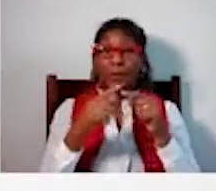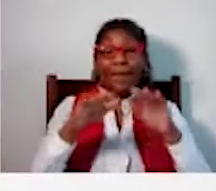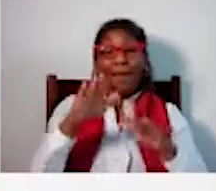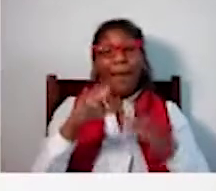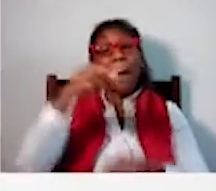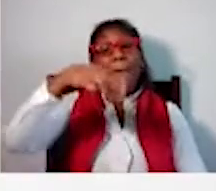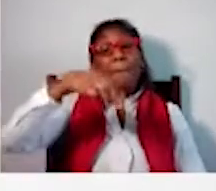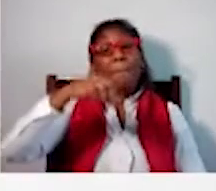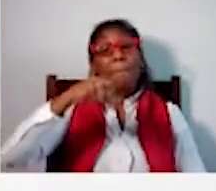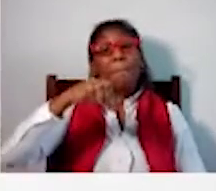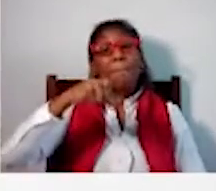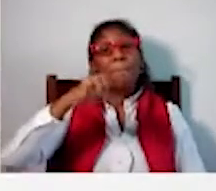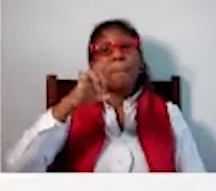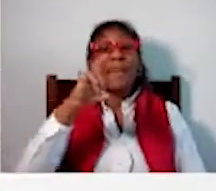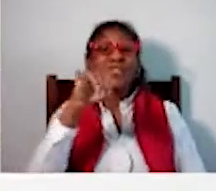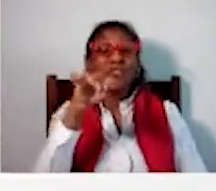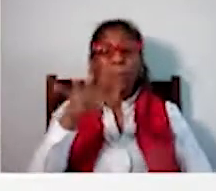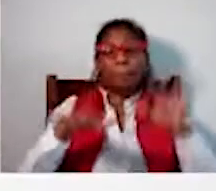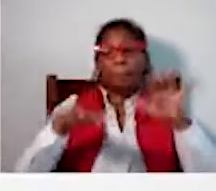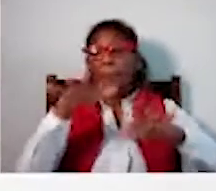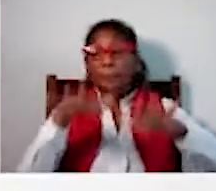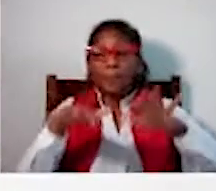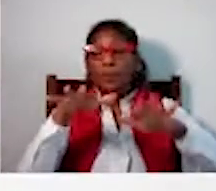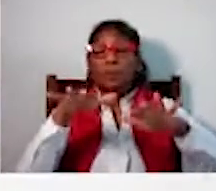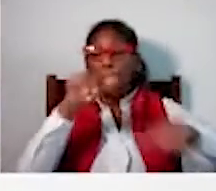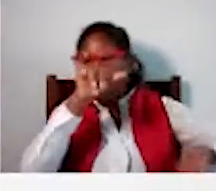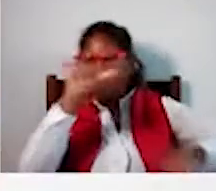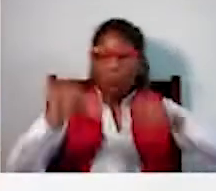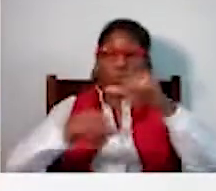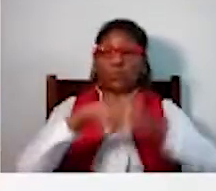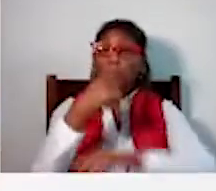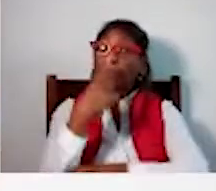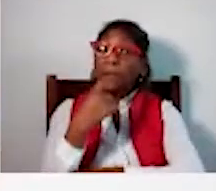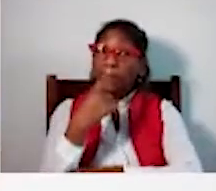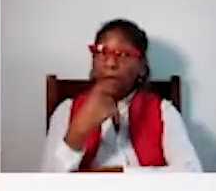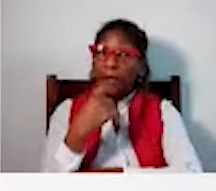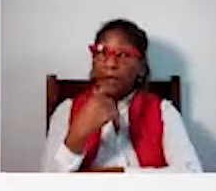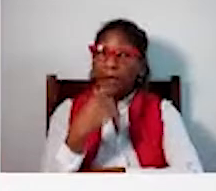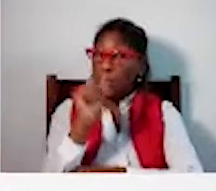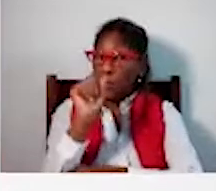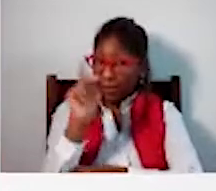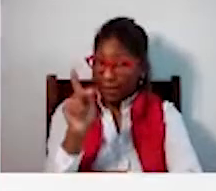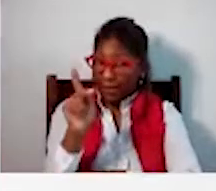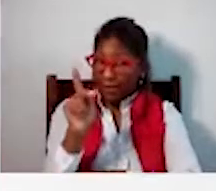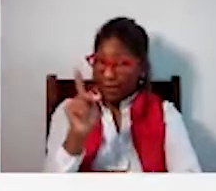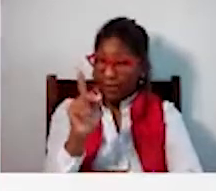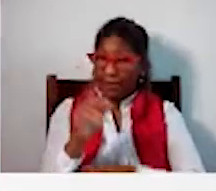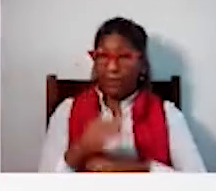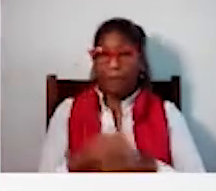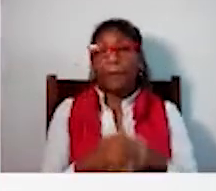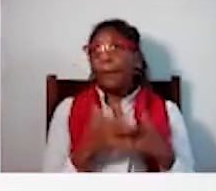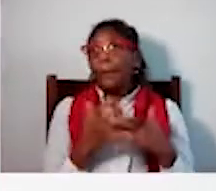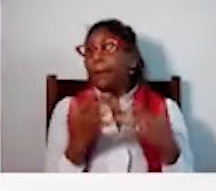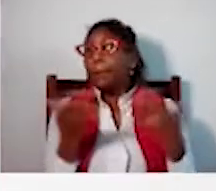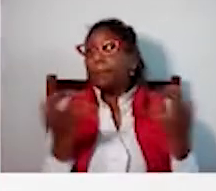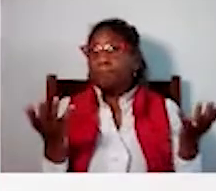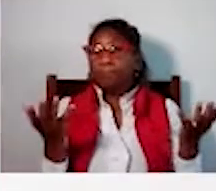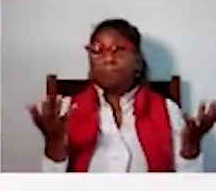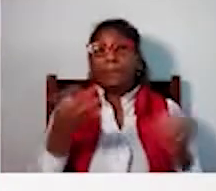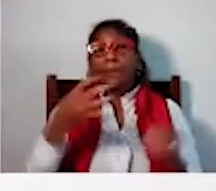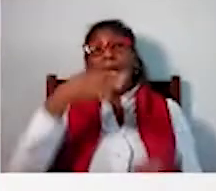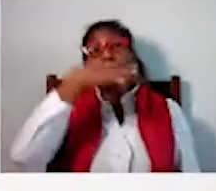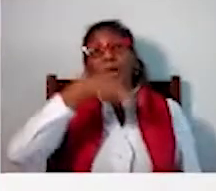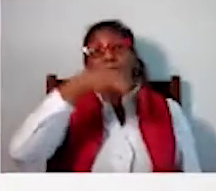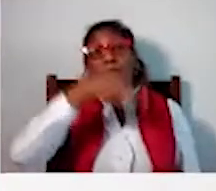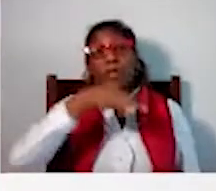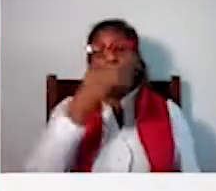do arredondamento levaram que elas fossem para a bandeira vermelha. Com uma nota, no caso de Caxias do Sul, por exemplo,